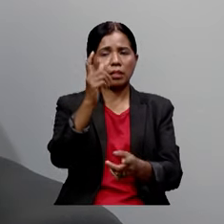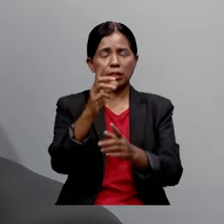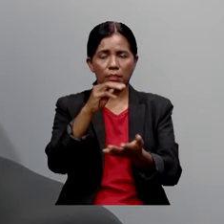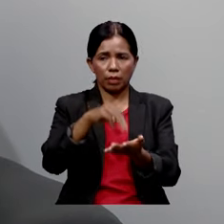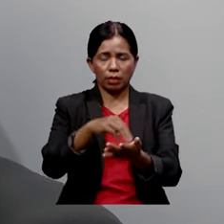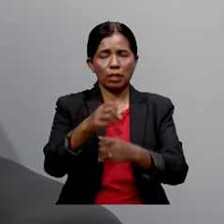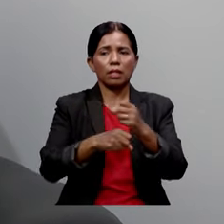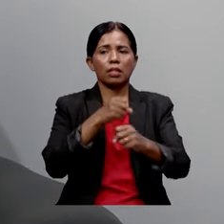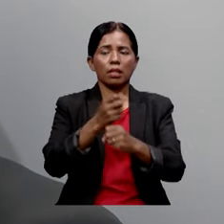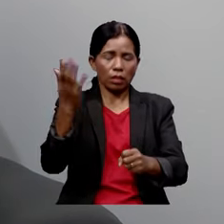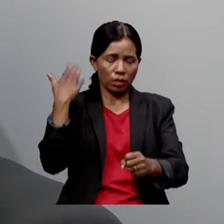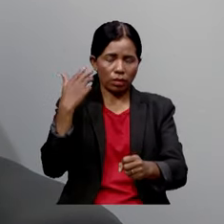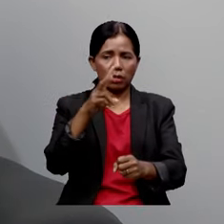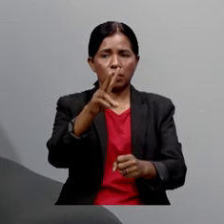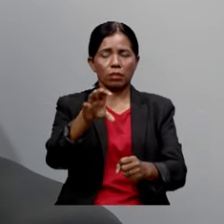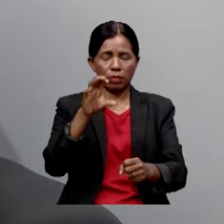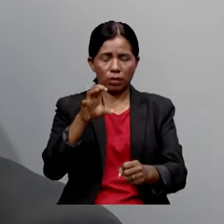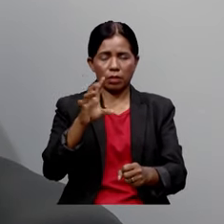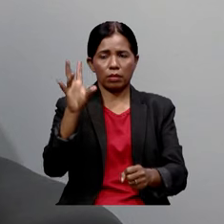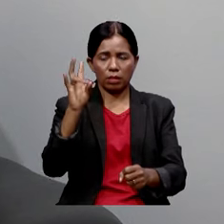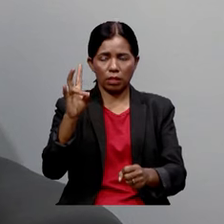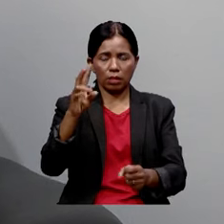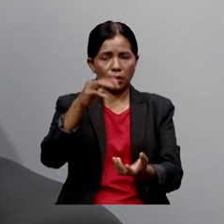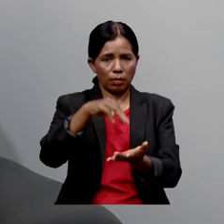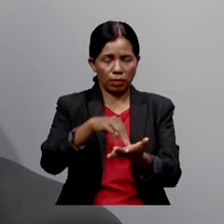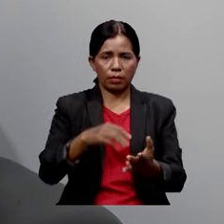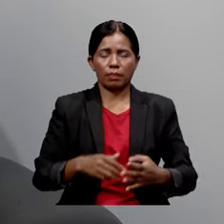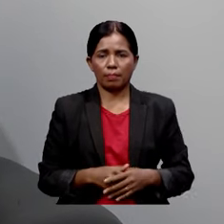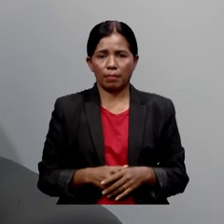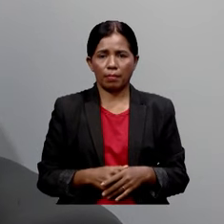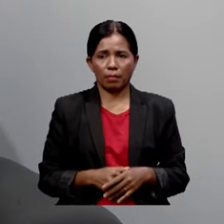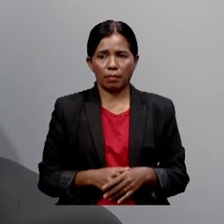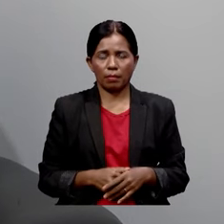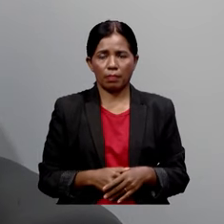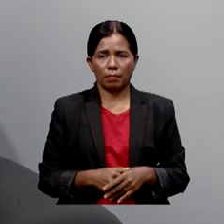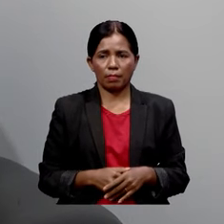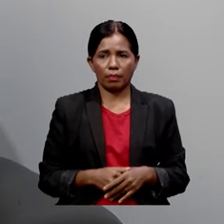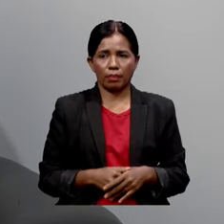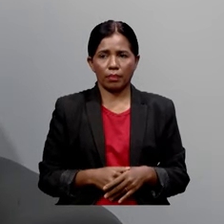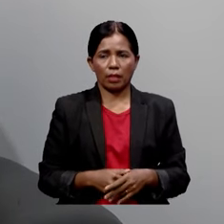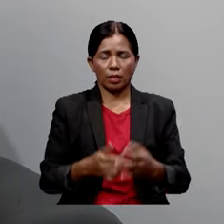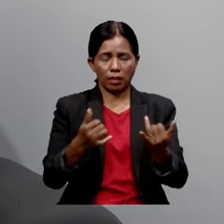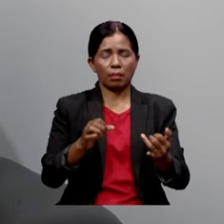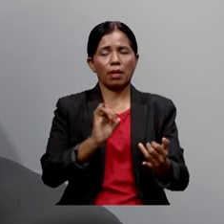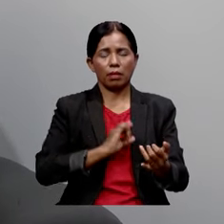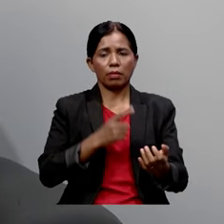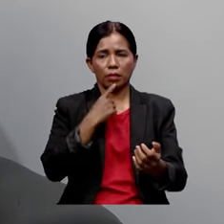nem 207 milhões. Pelo menos ainda nem mais agora.